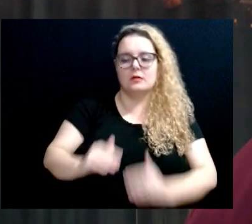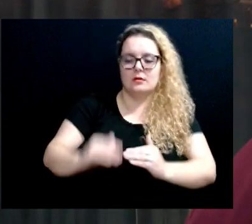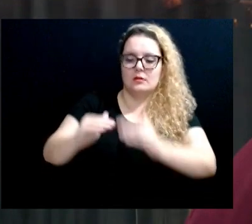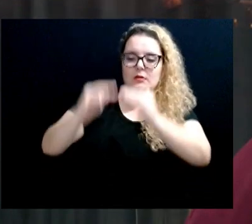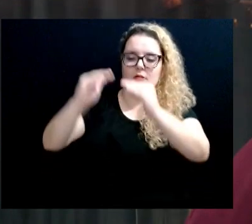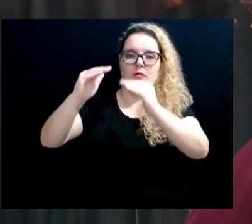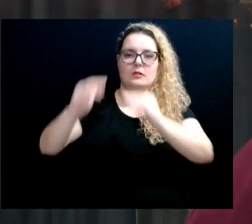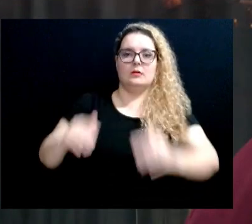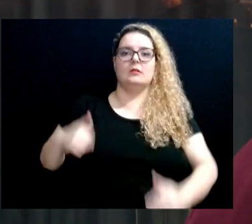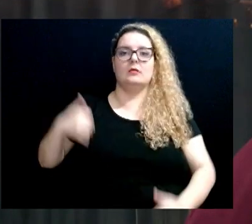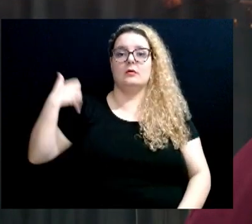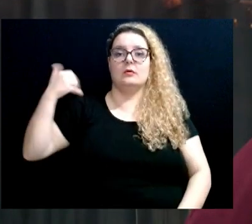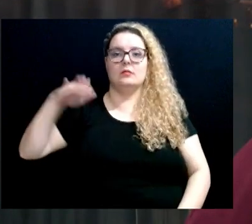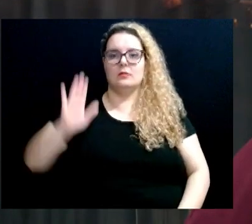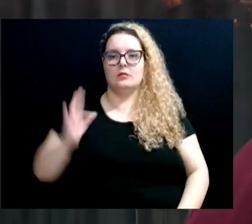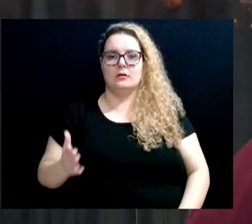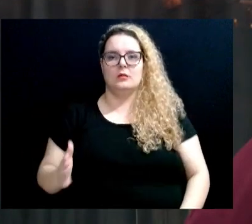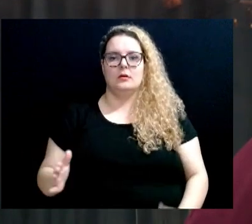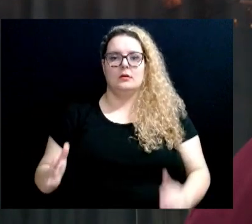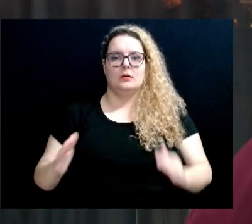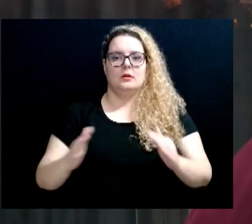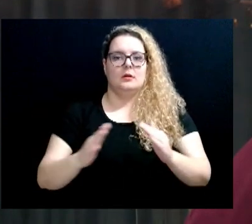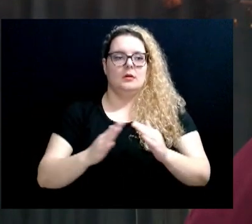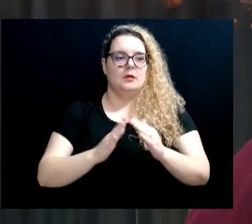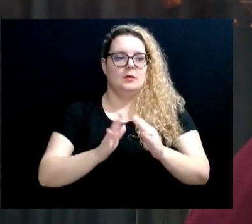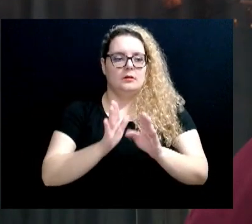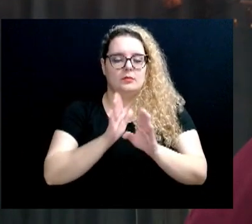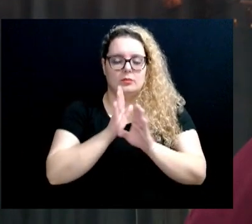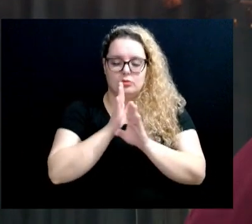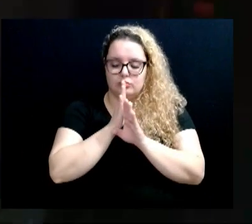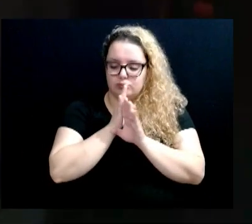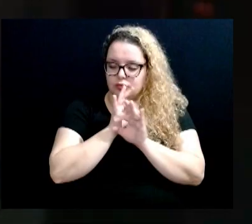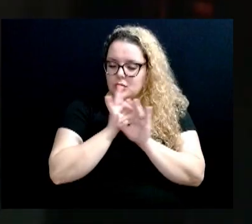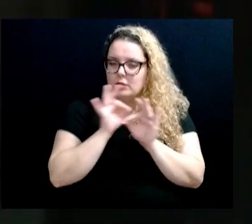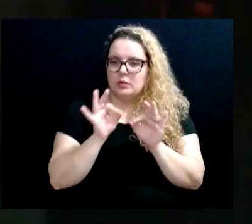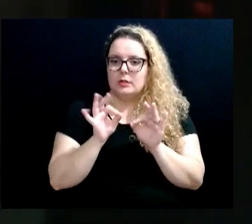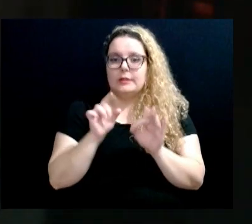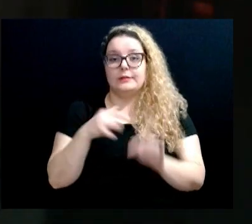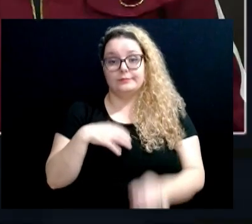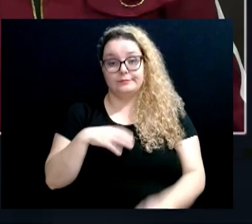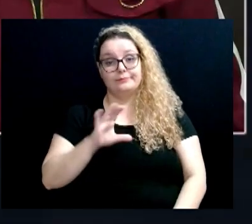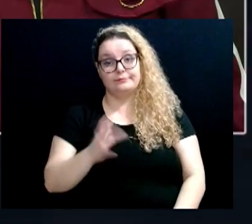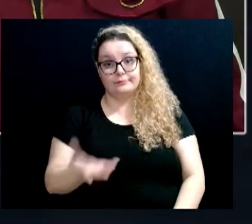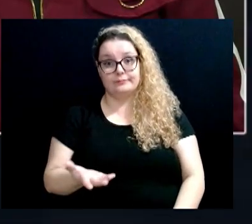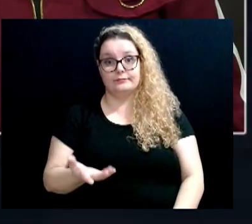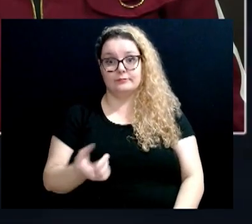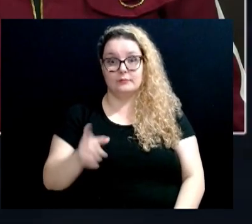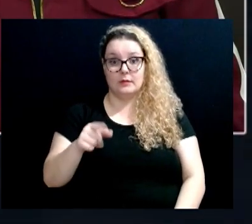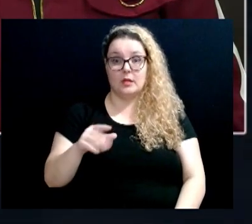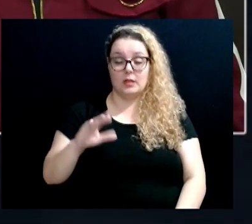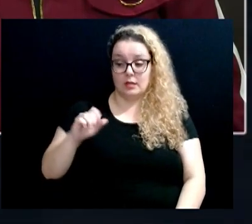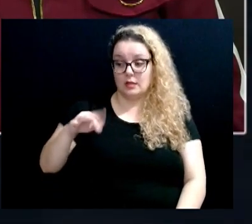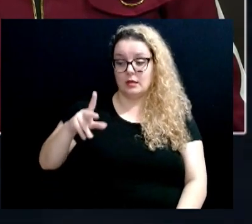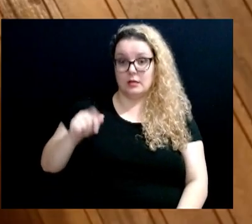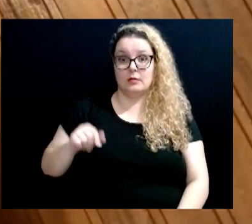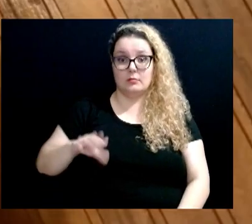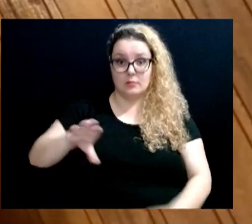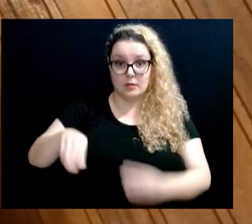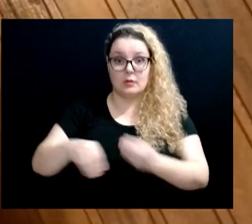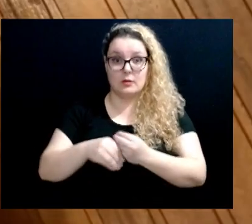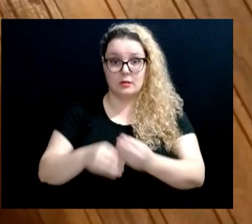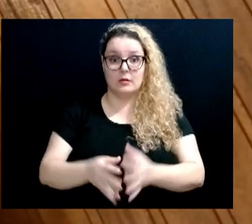que a casa não faz barulho, né? É esse tipo de criança. Olha só. Camila, aí mais uma